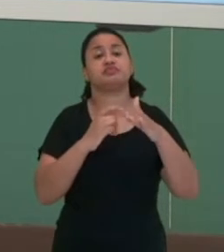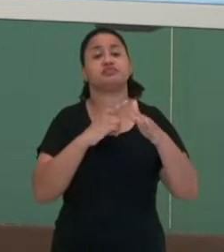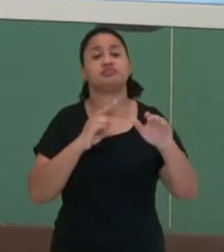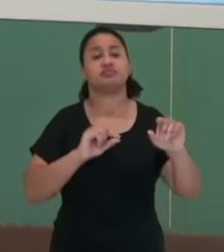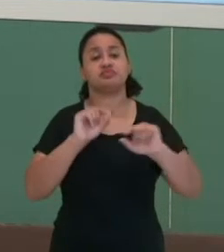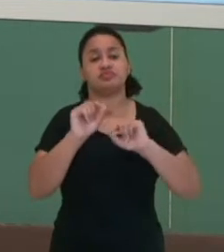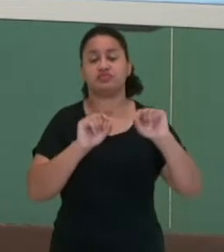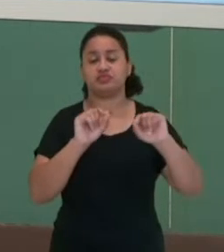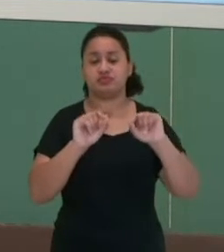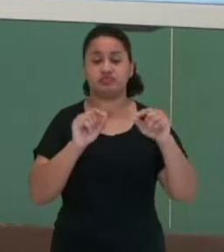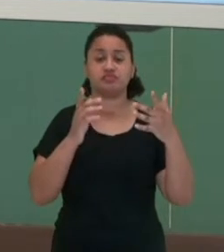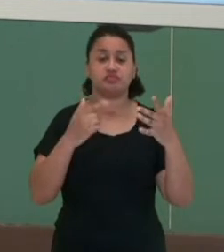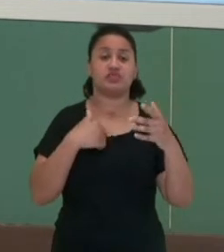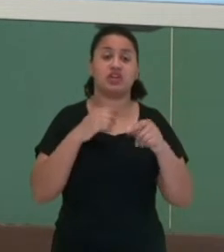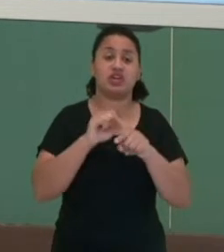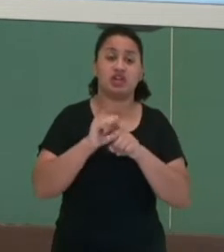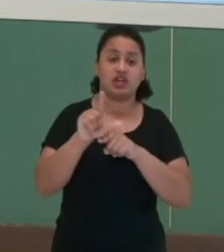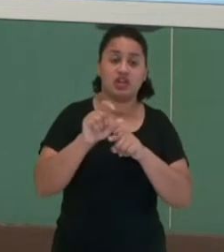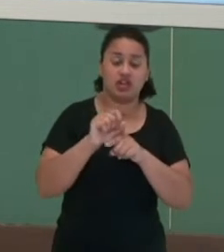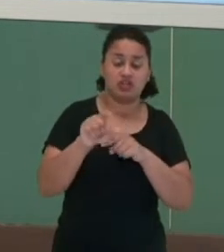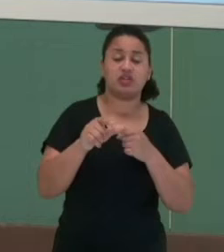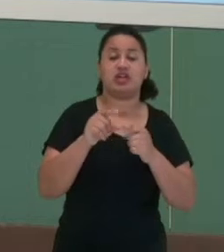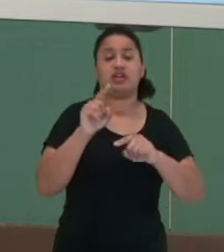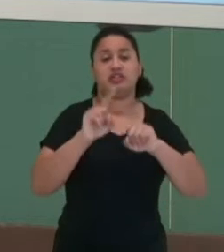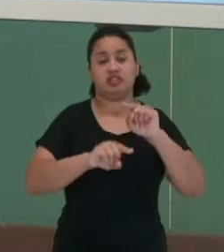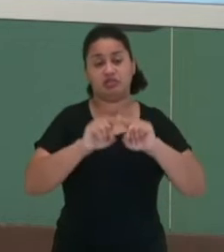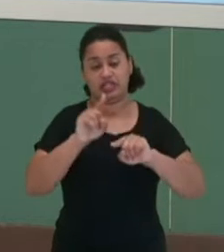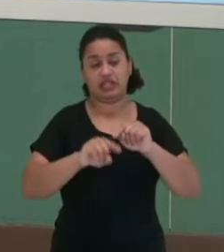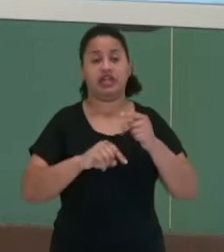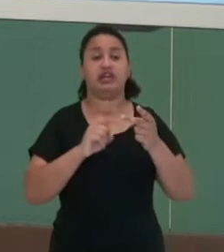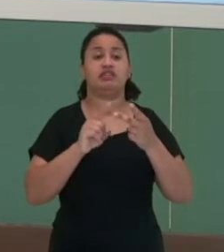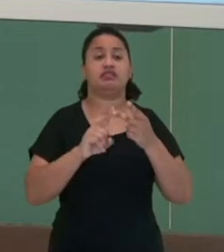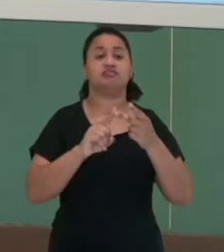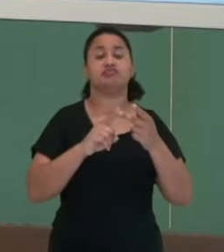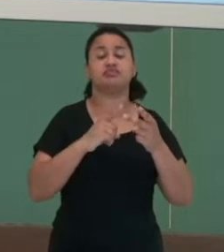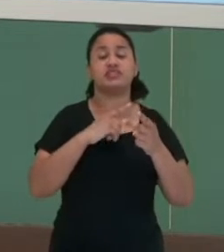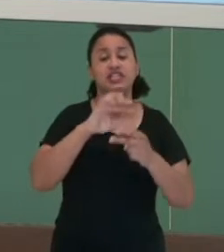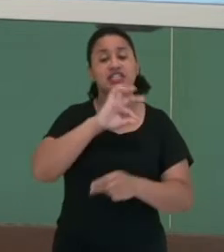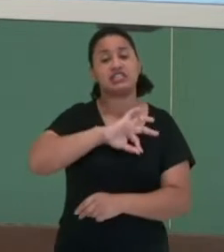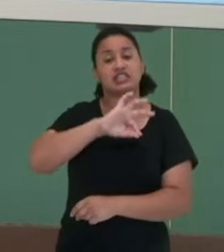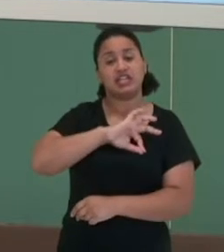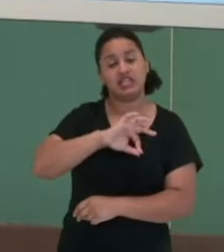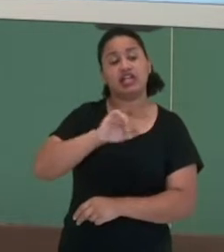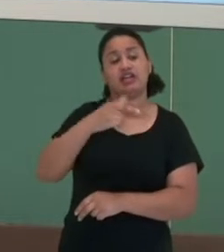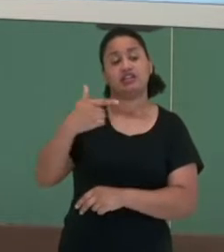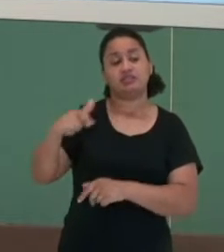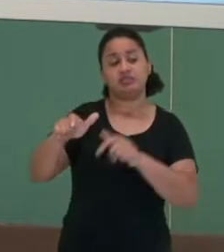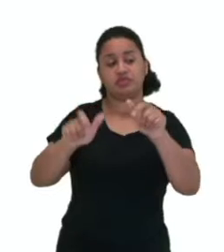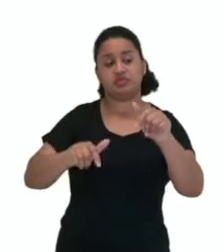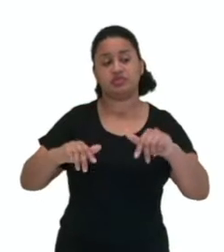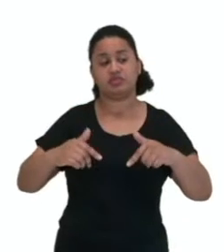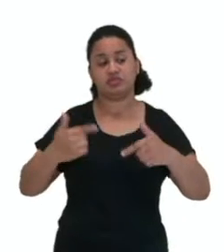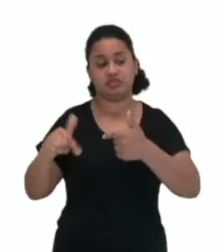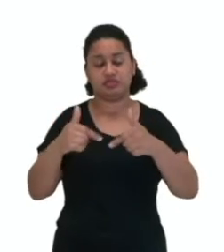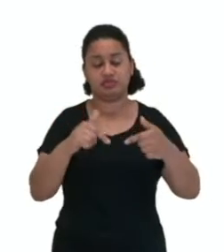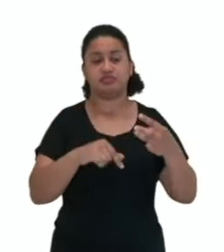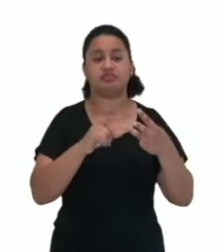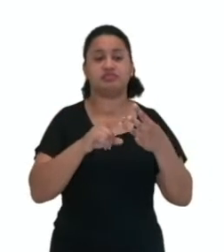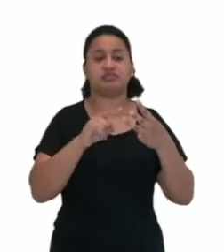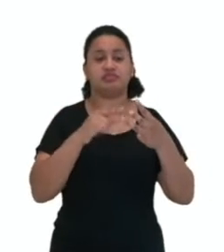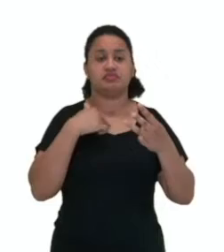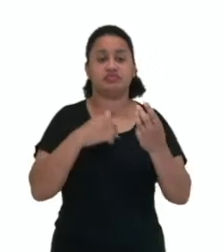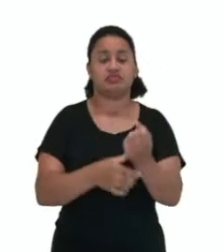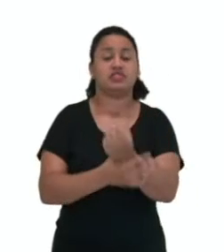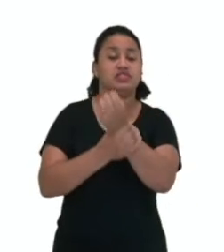ter. Por exemplo, aluguel de equipamentos que ele possa ter, salário do colaborador que ele tenha, segurança,